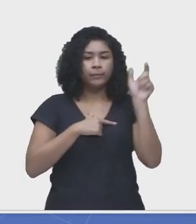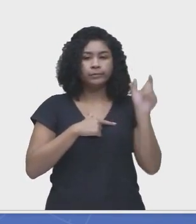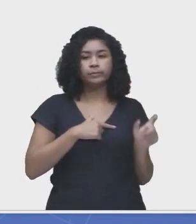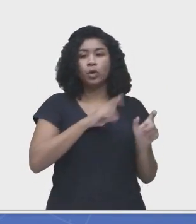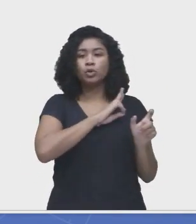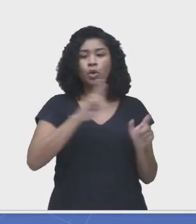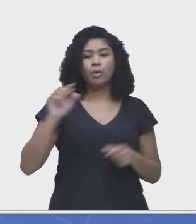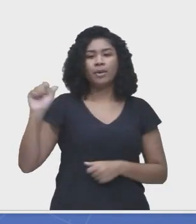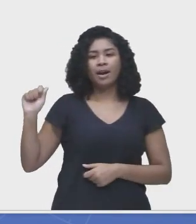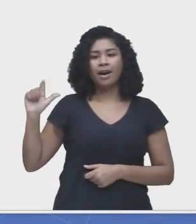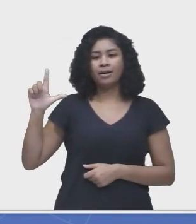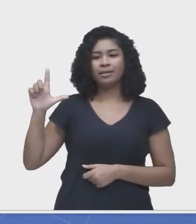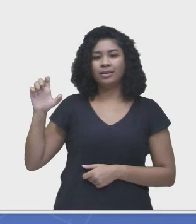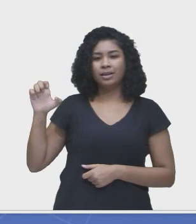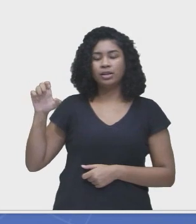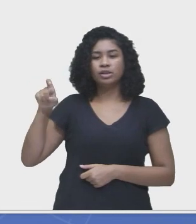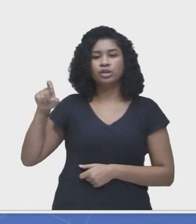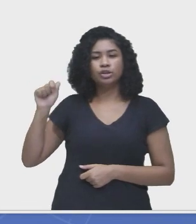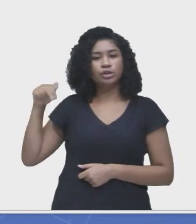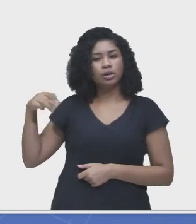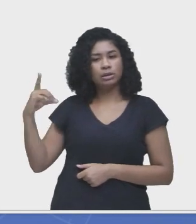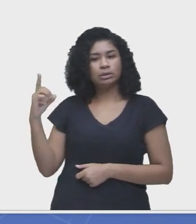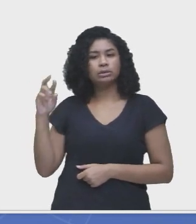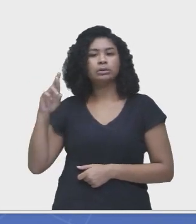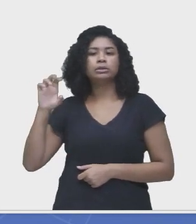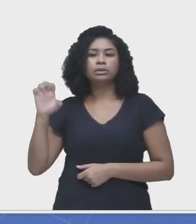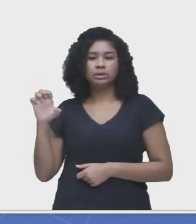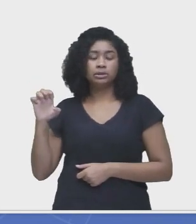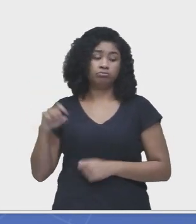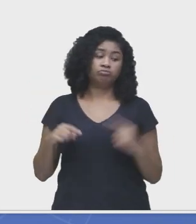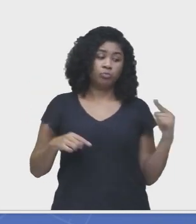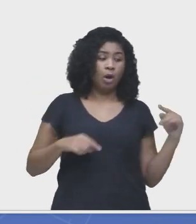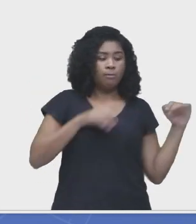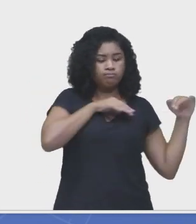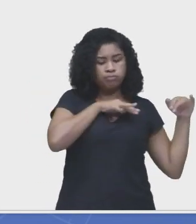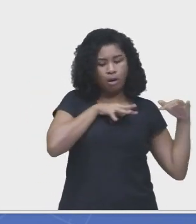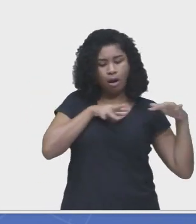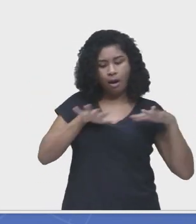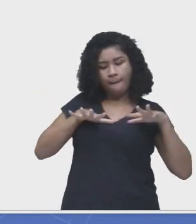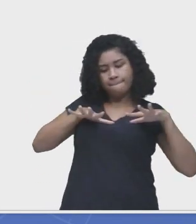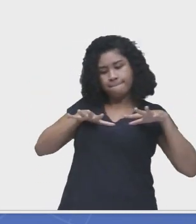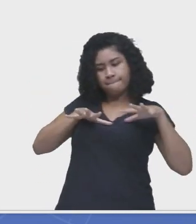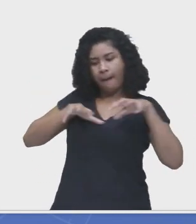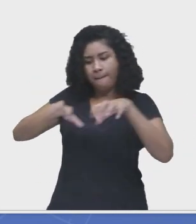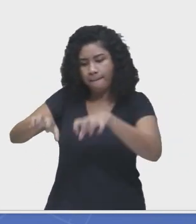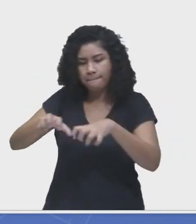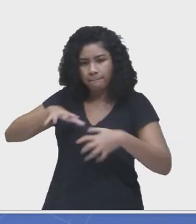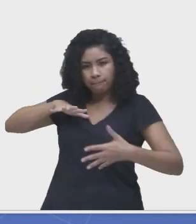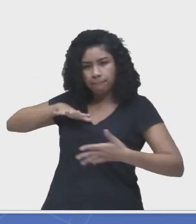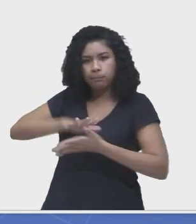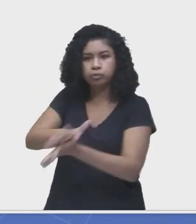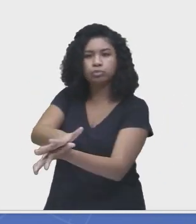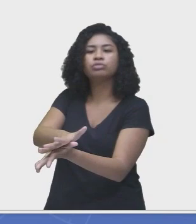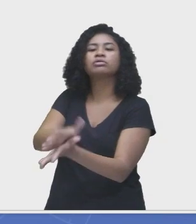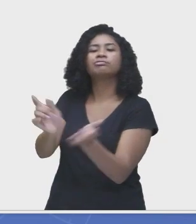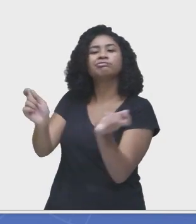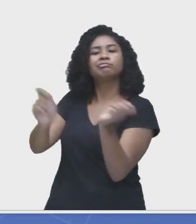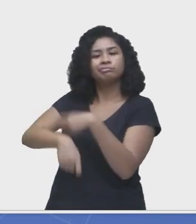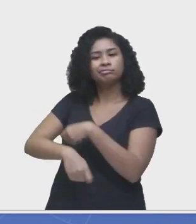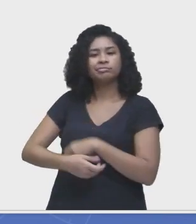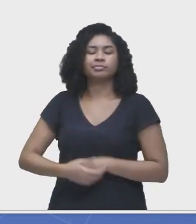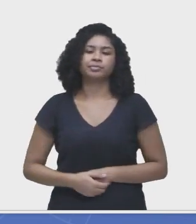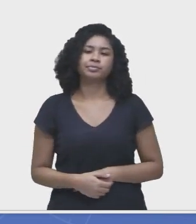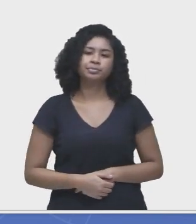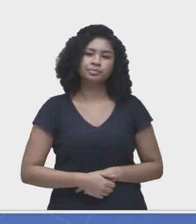e os persas vão ser destituídos, mas a sua cultura vai permanecer. Um dos seus materiais mais importantes, mais bem